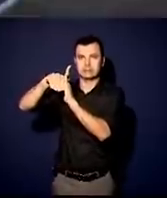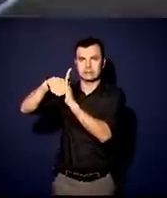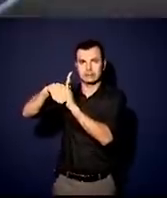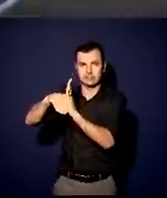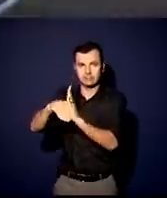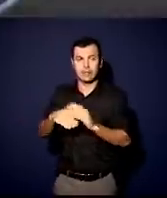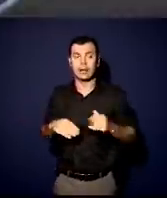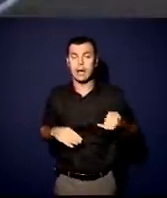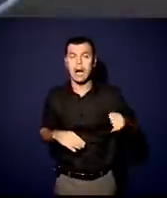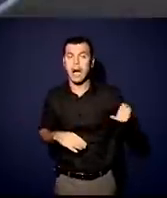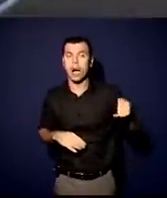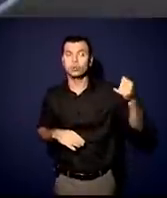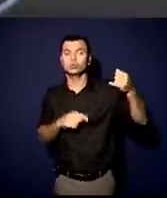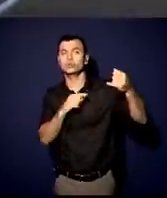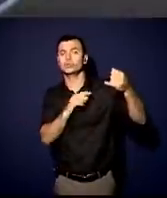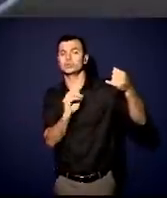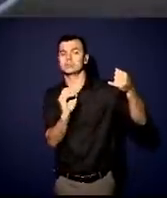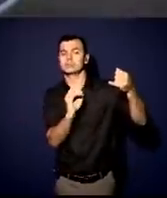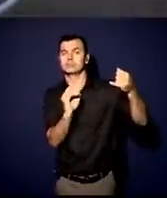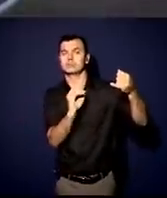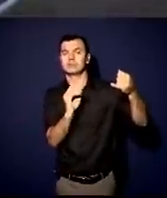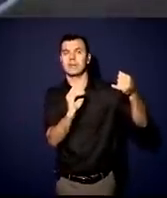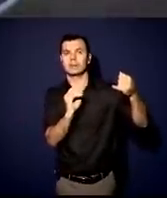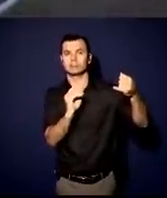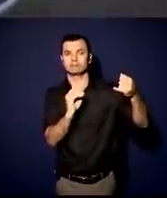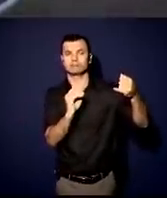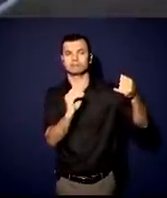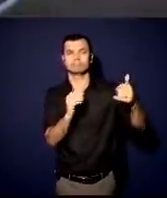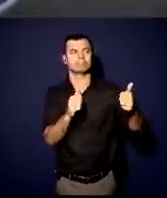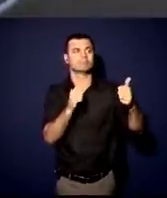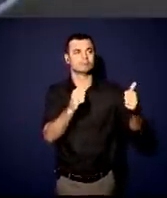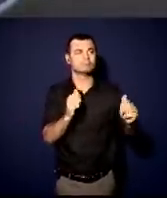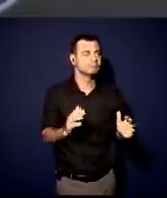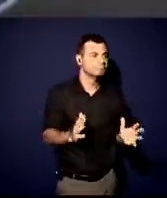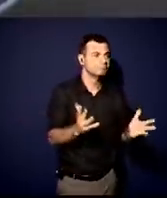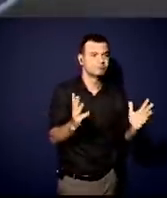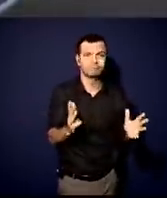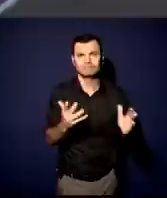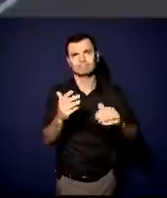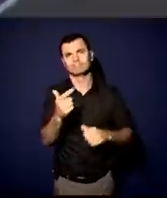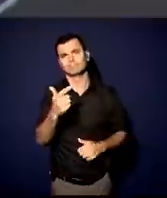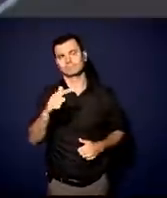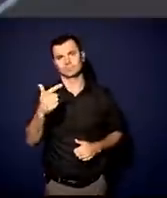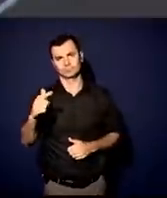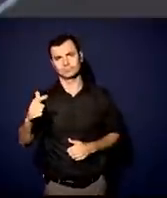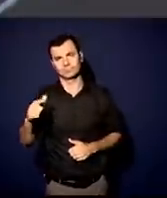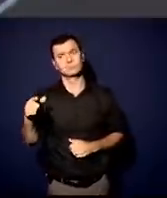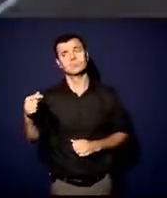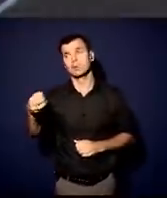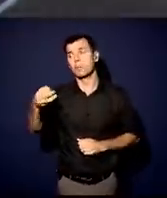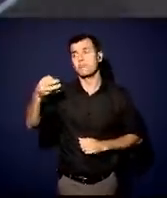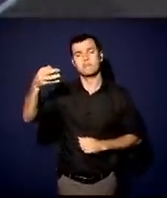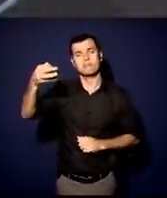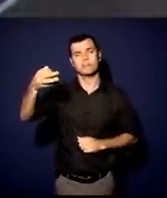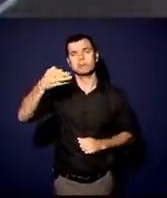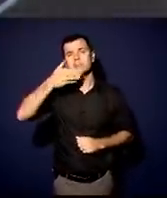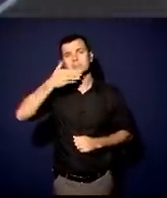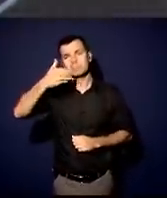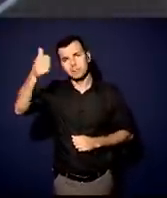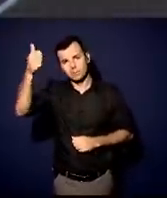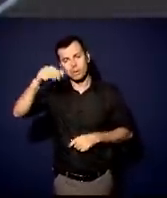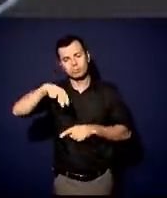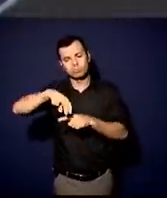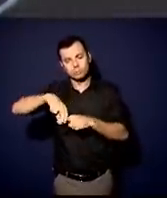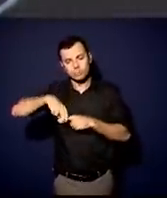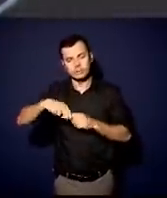juro zero nominal é insuficiente para estimular Esse é o melhor argumento por uma meta de inflação mais alta